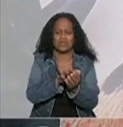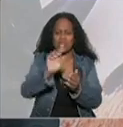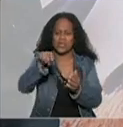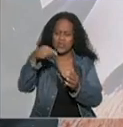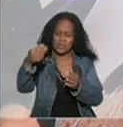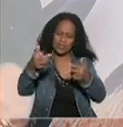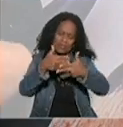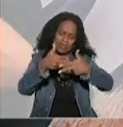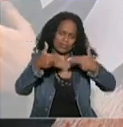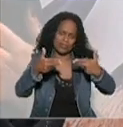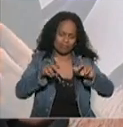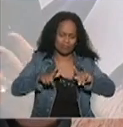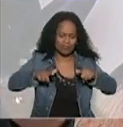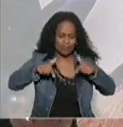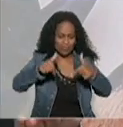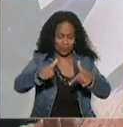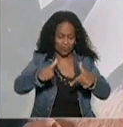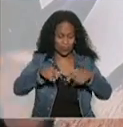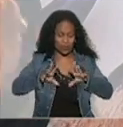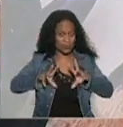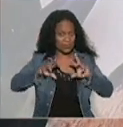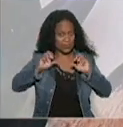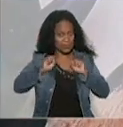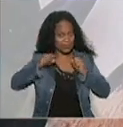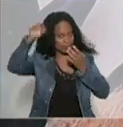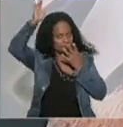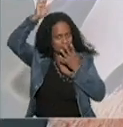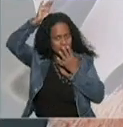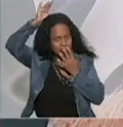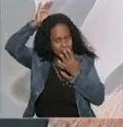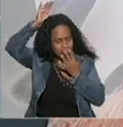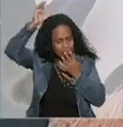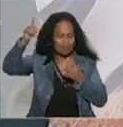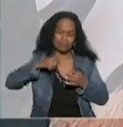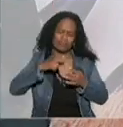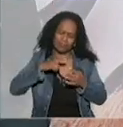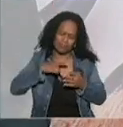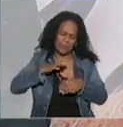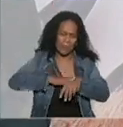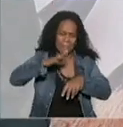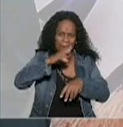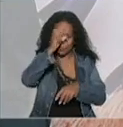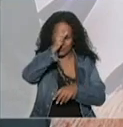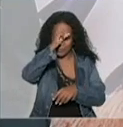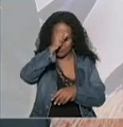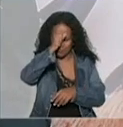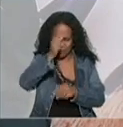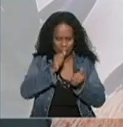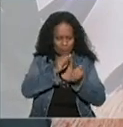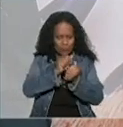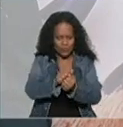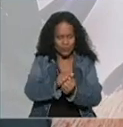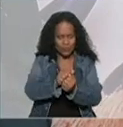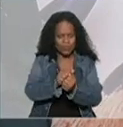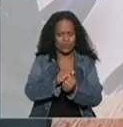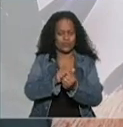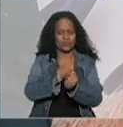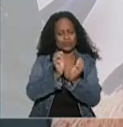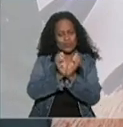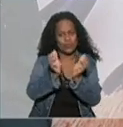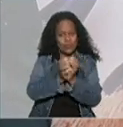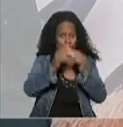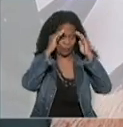Jacarepaguá. E outros tipos de comportamento nós herdamos dos índios, mas ainda há muito o que aprender com eles, como as